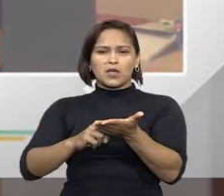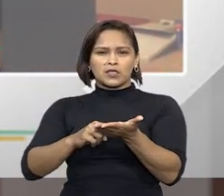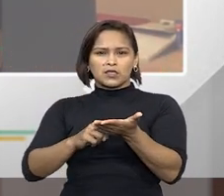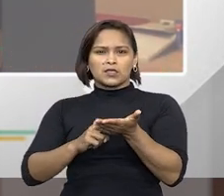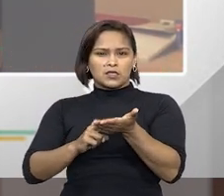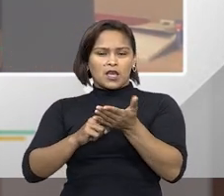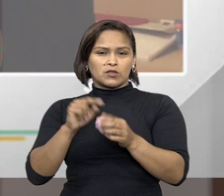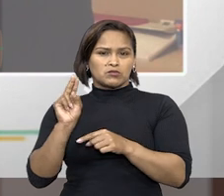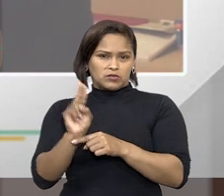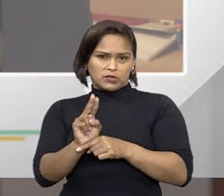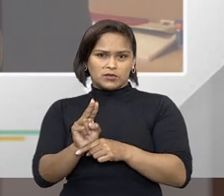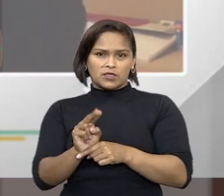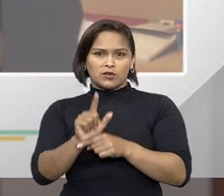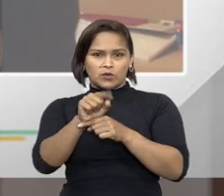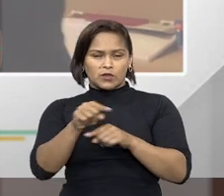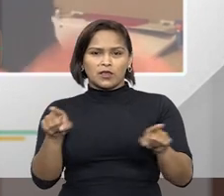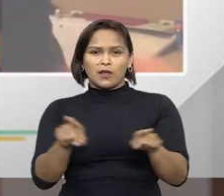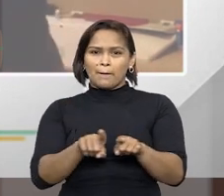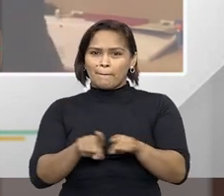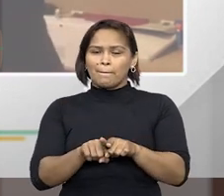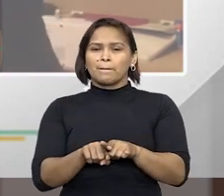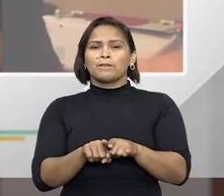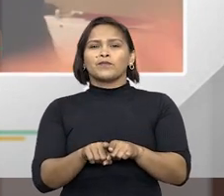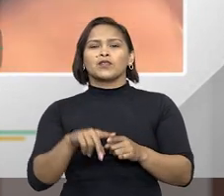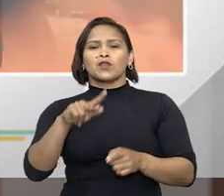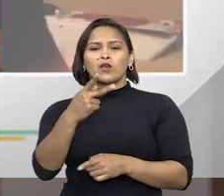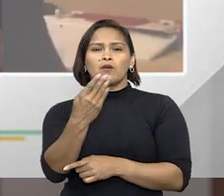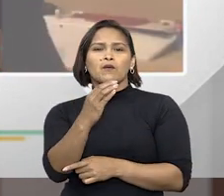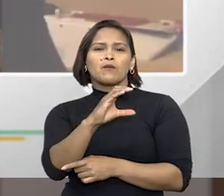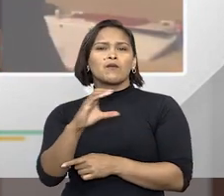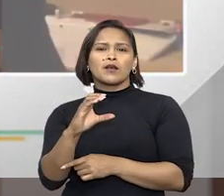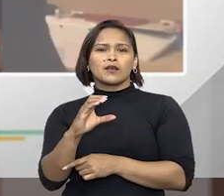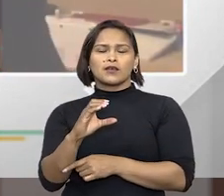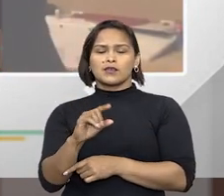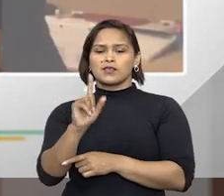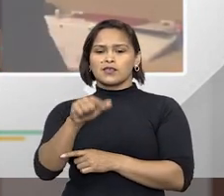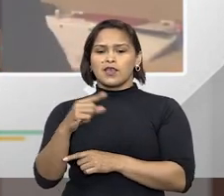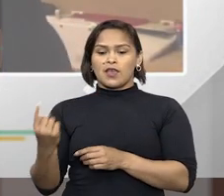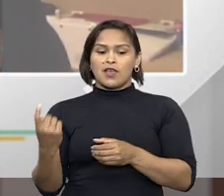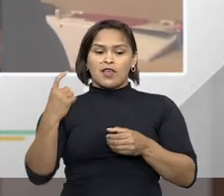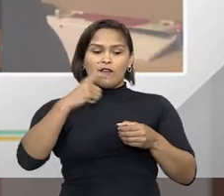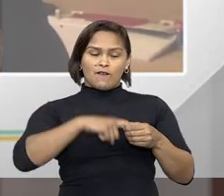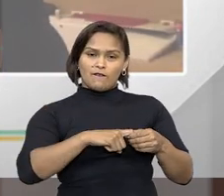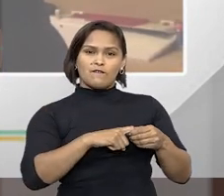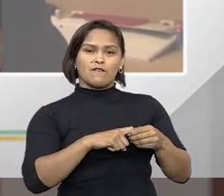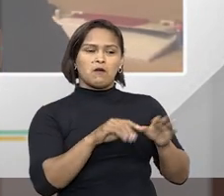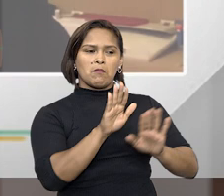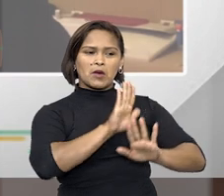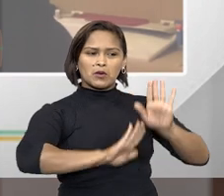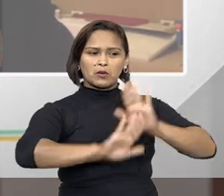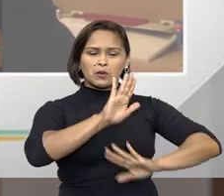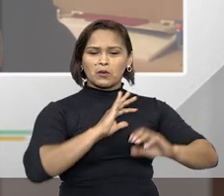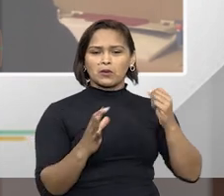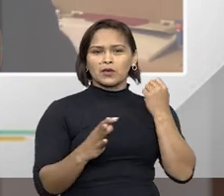ao mesmo tempo em que o habeas corpus ele se volta para a proteção de um direito